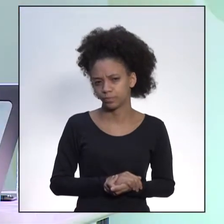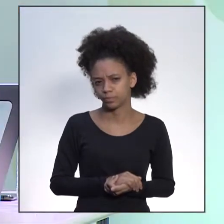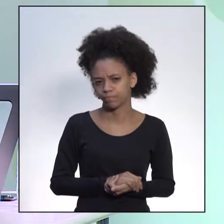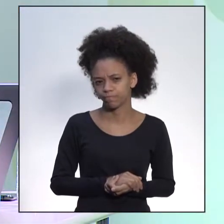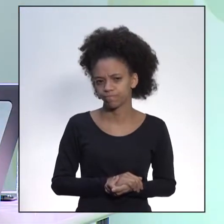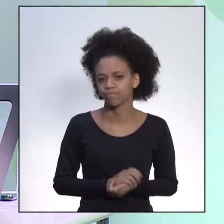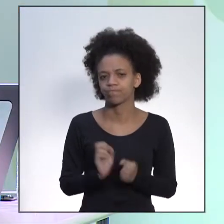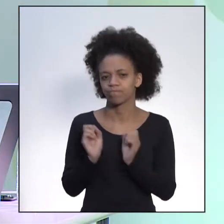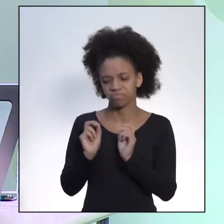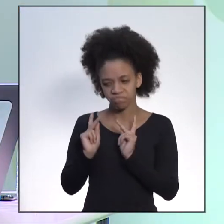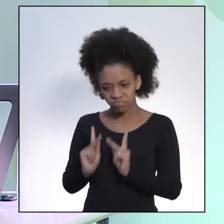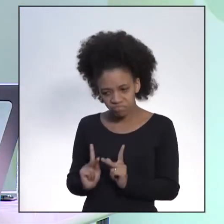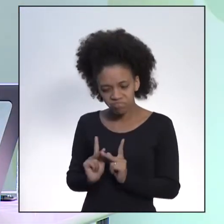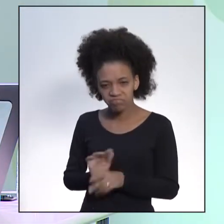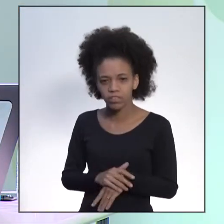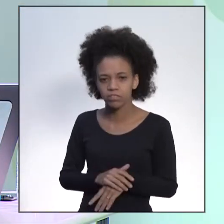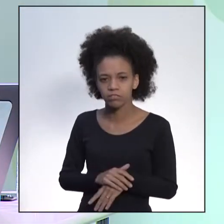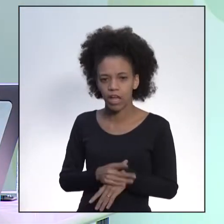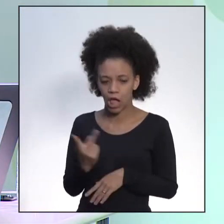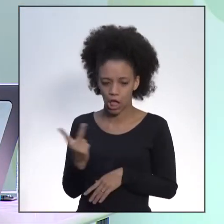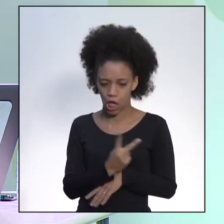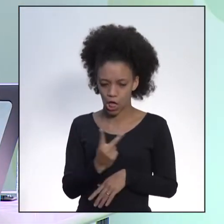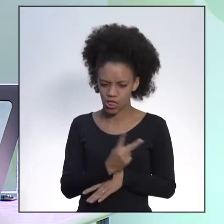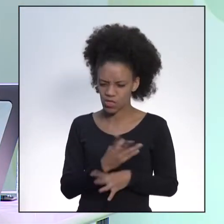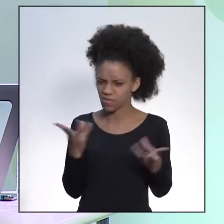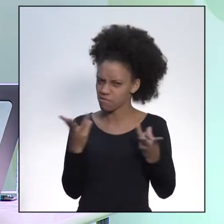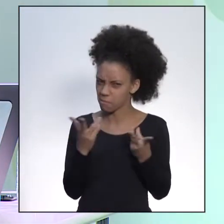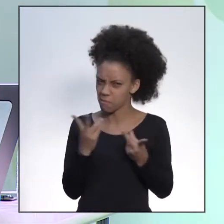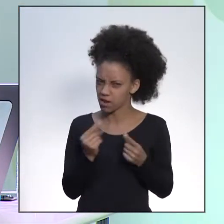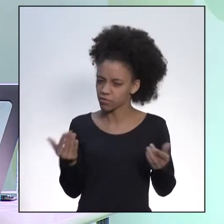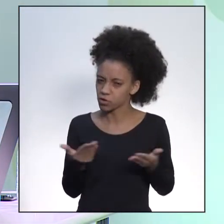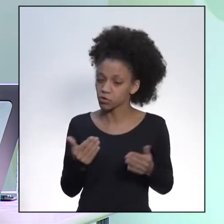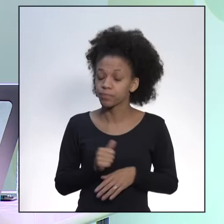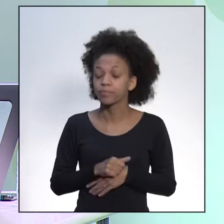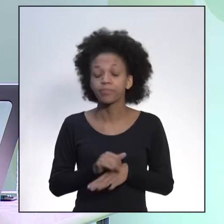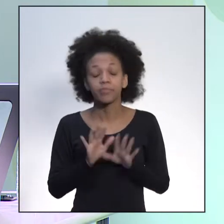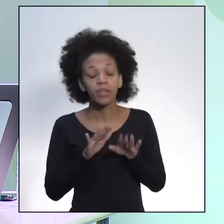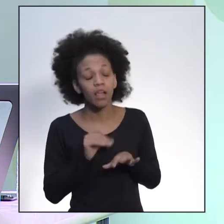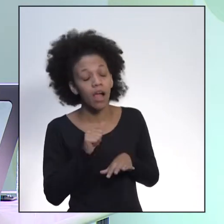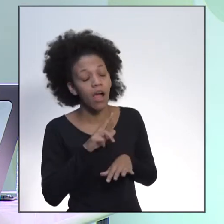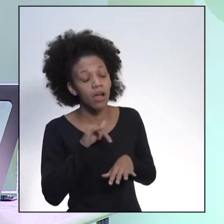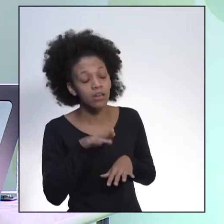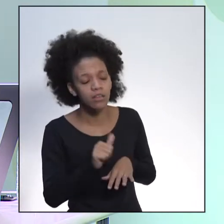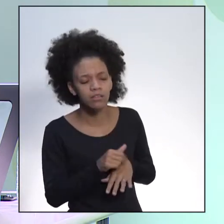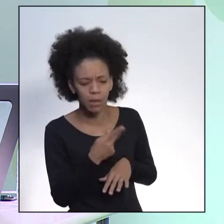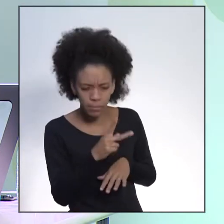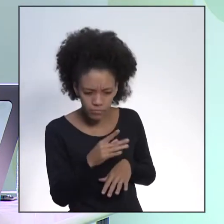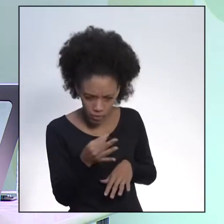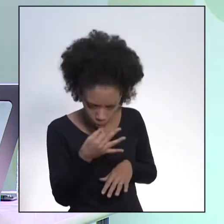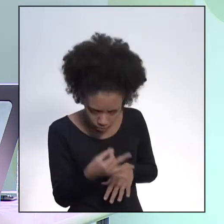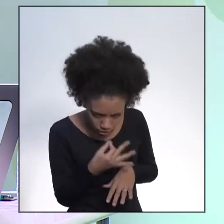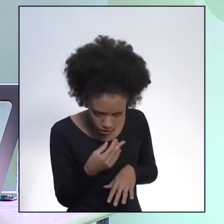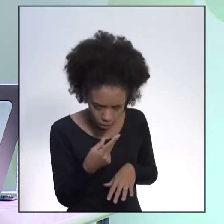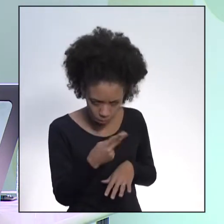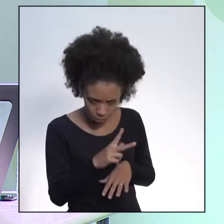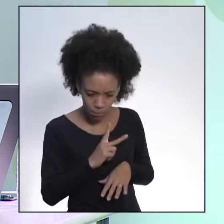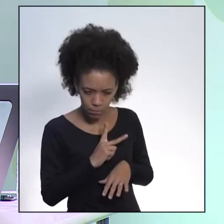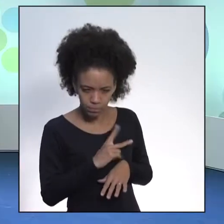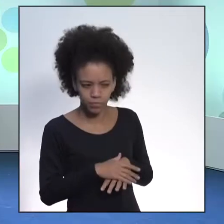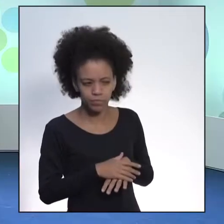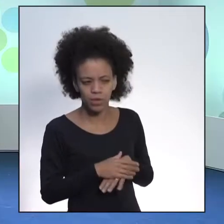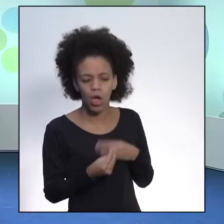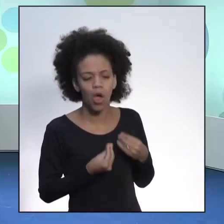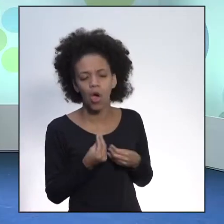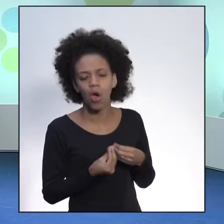Muito bem. Olha só como nós temos duas convidadas incríveis hoje. Ariana, para você, assim, pessoalmente, como professora, como